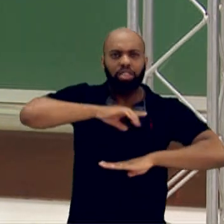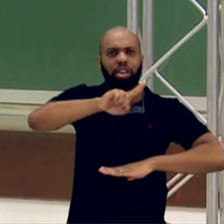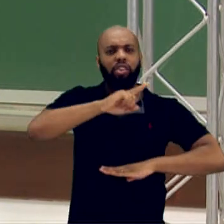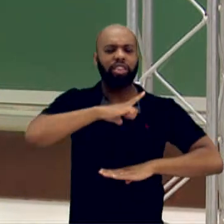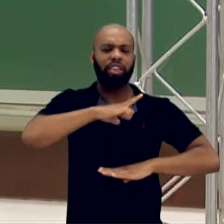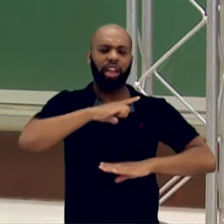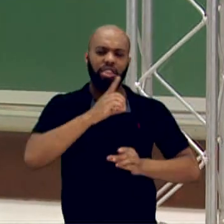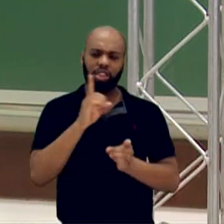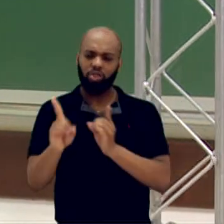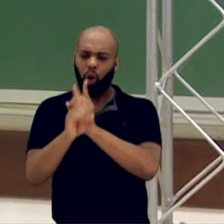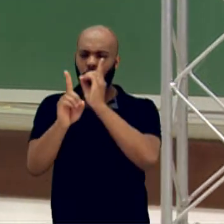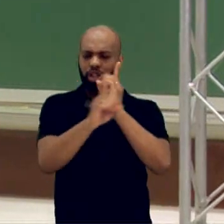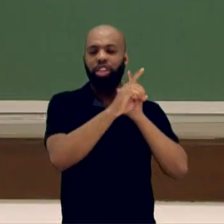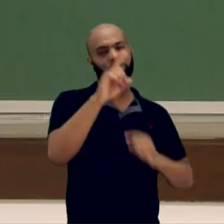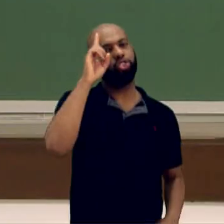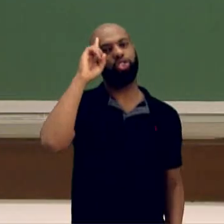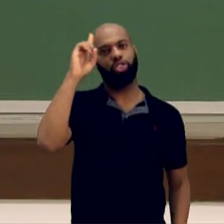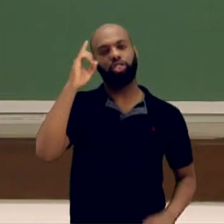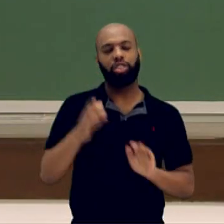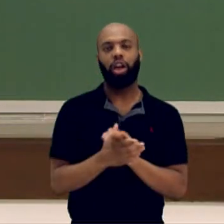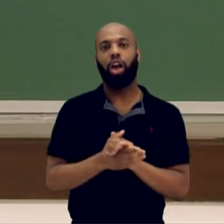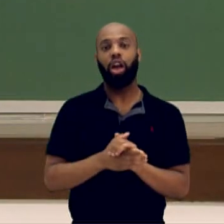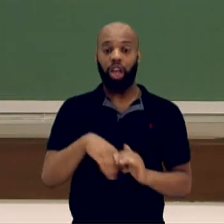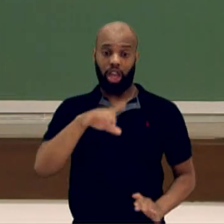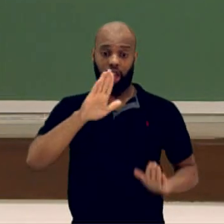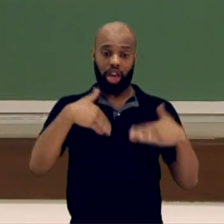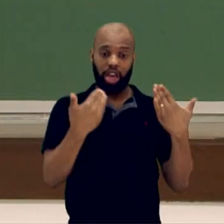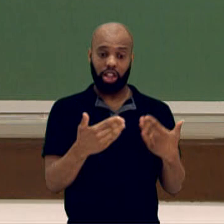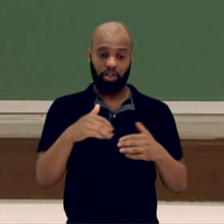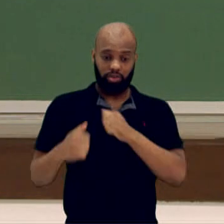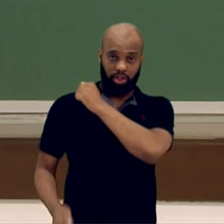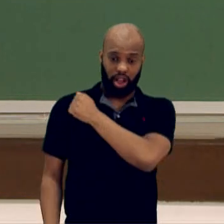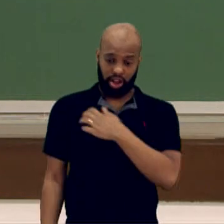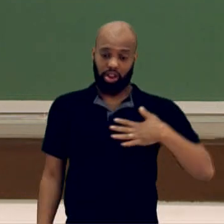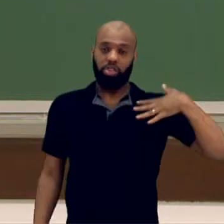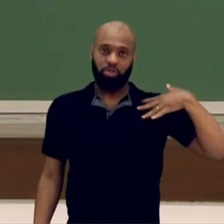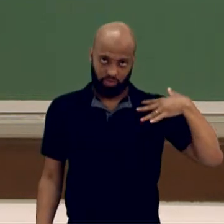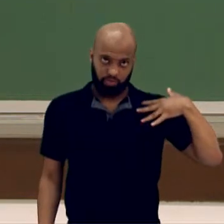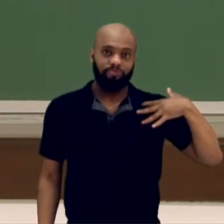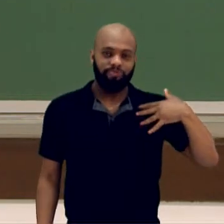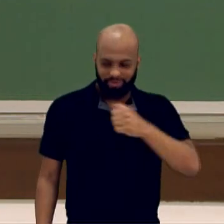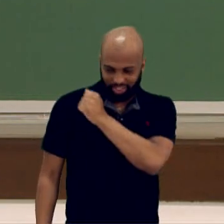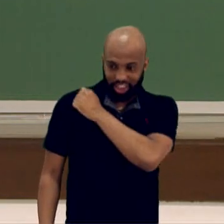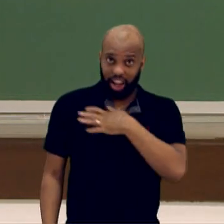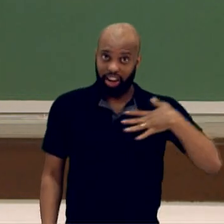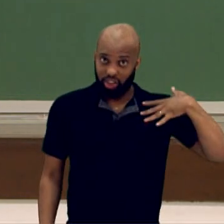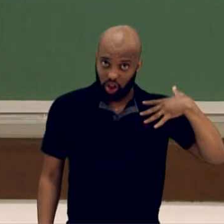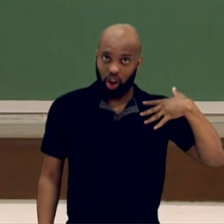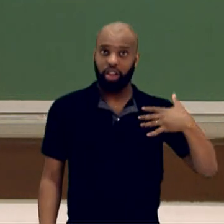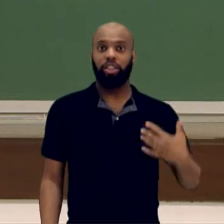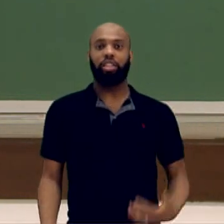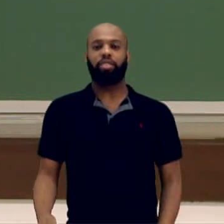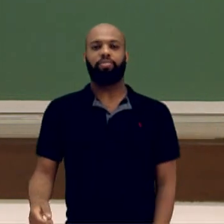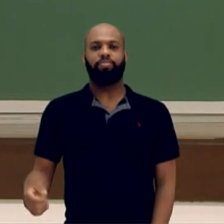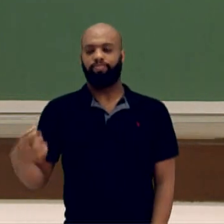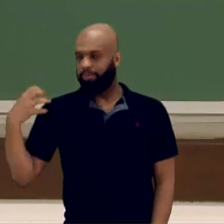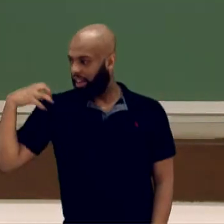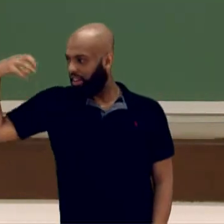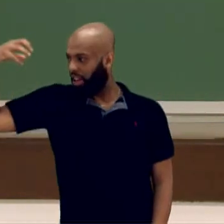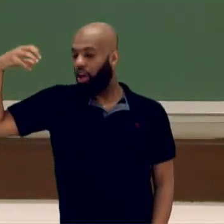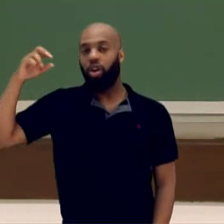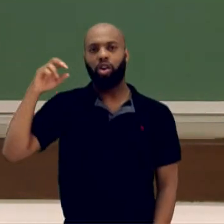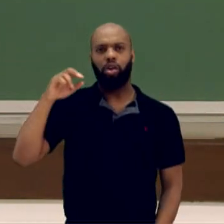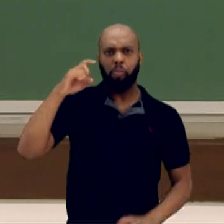encontra em seu dia a dia. Então perceba que, mais do que Aristóteles, para além de Aristóteles e Platão, que estão preocupados